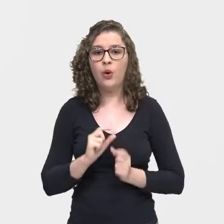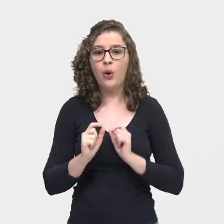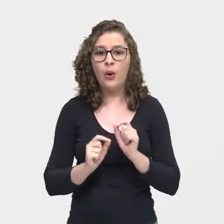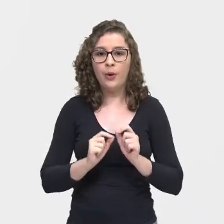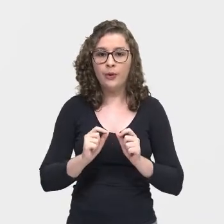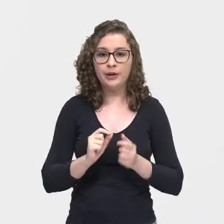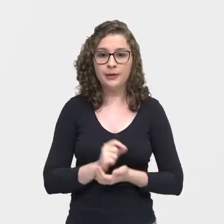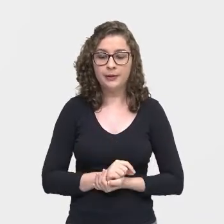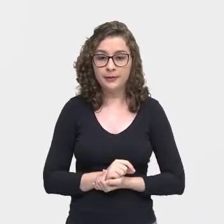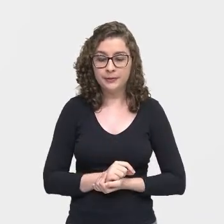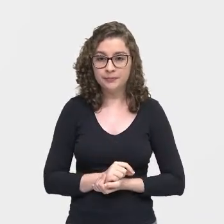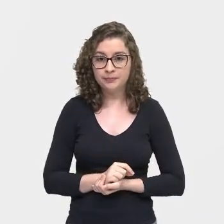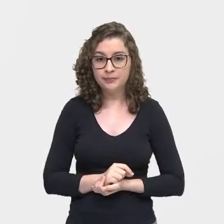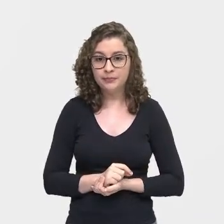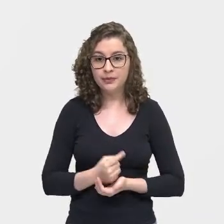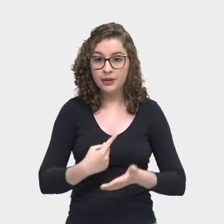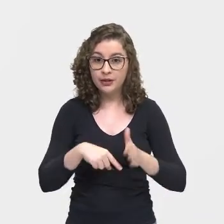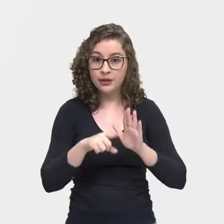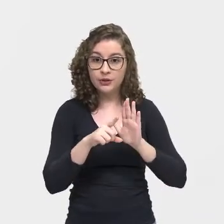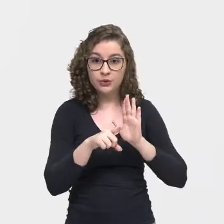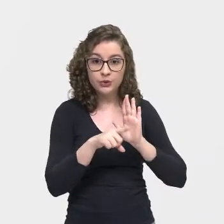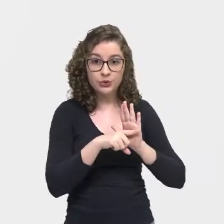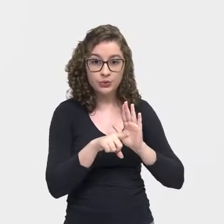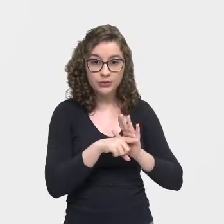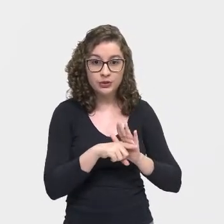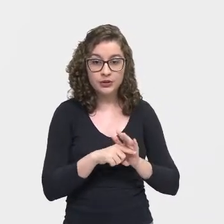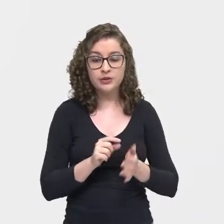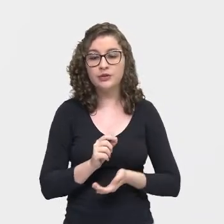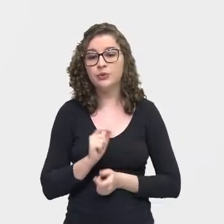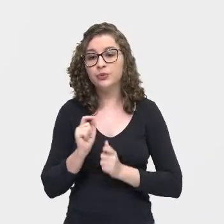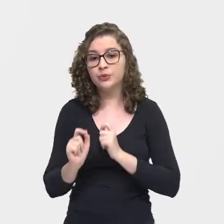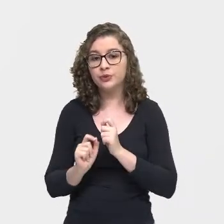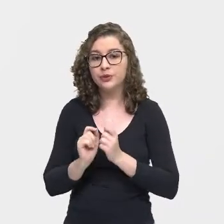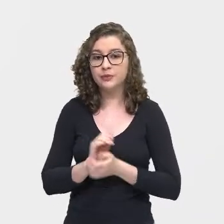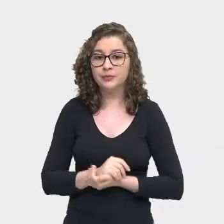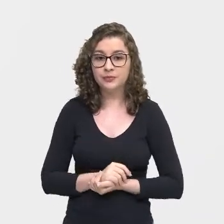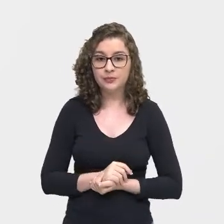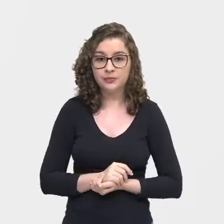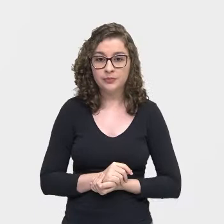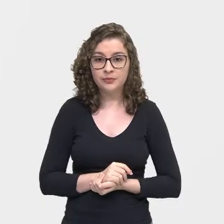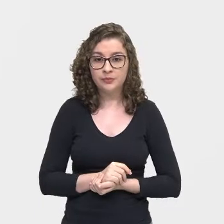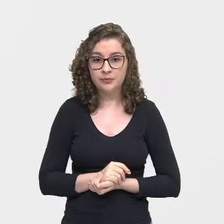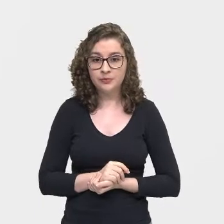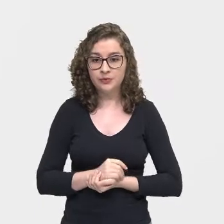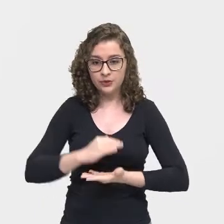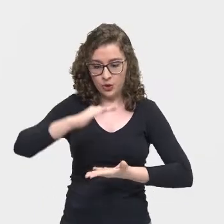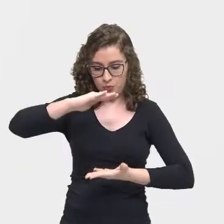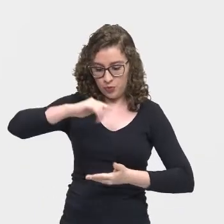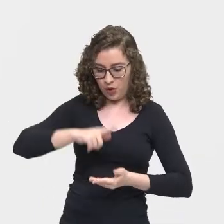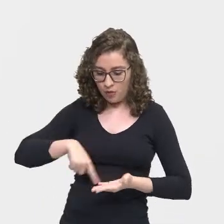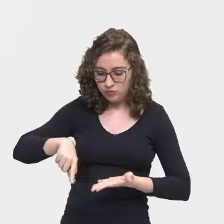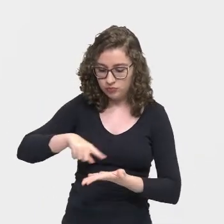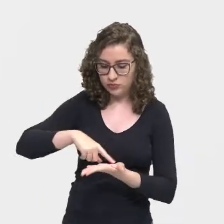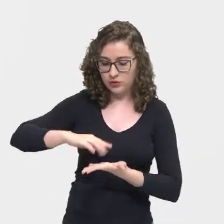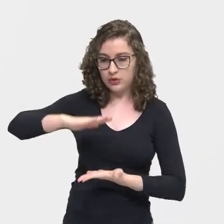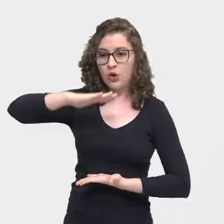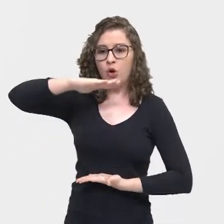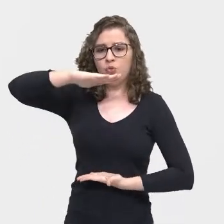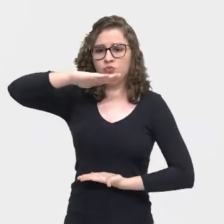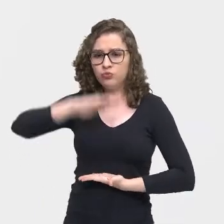razão entre a força e a área, ou seja, fazer força sobre uma determinada